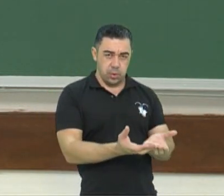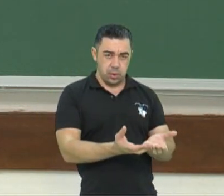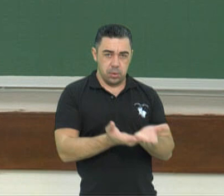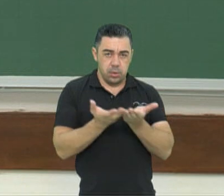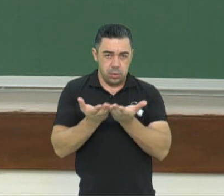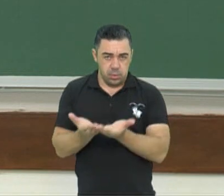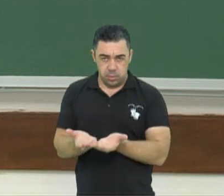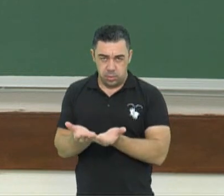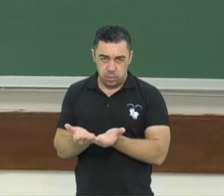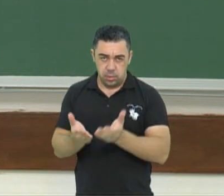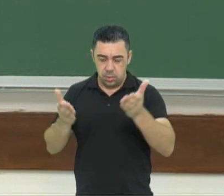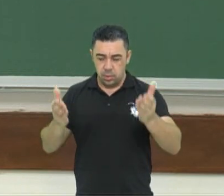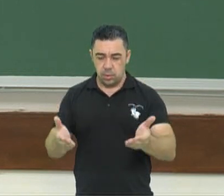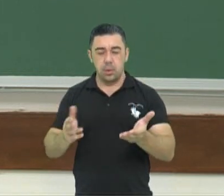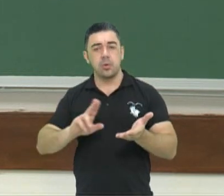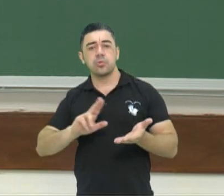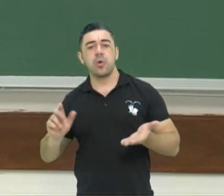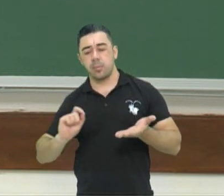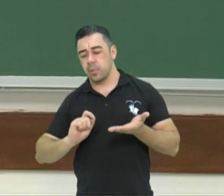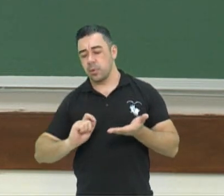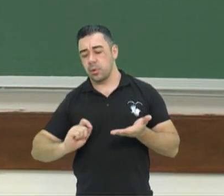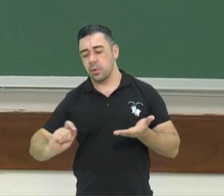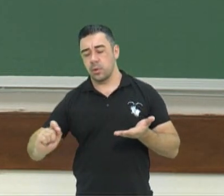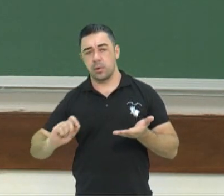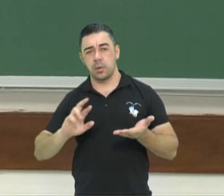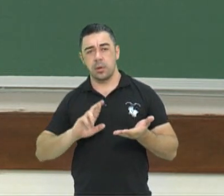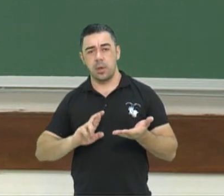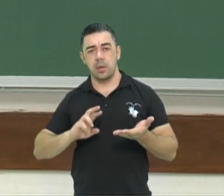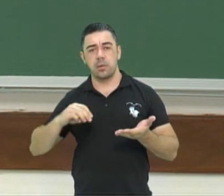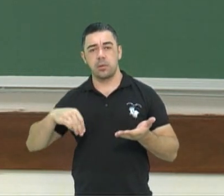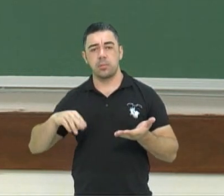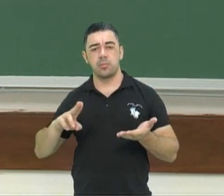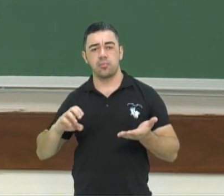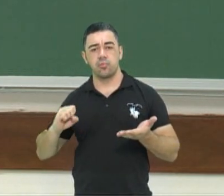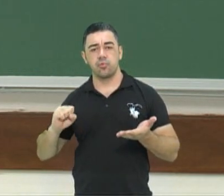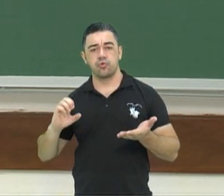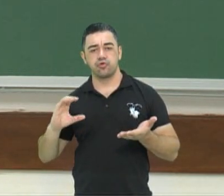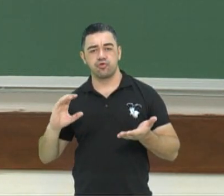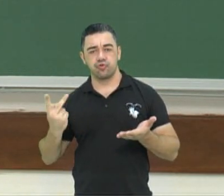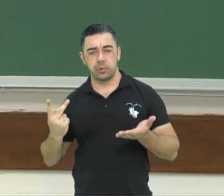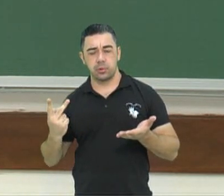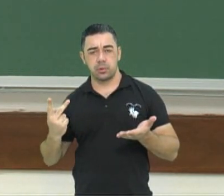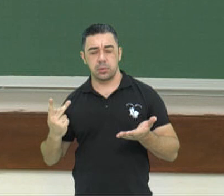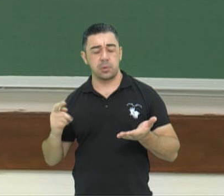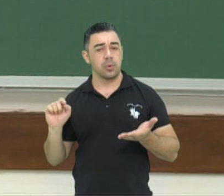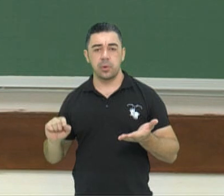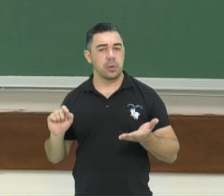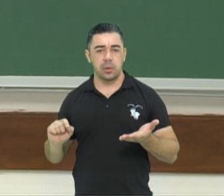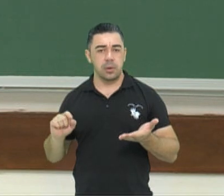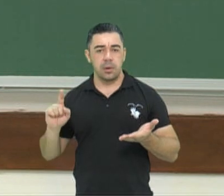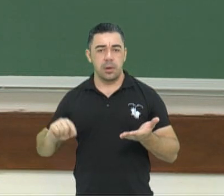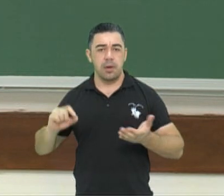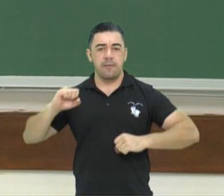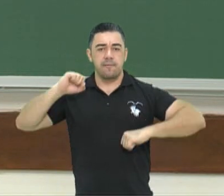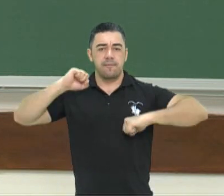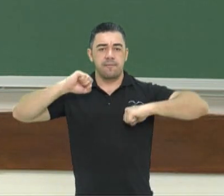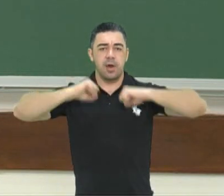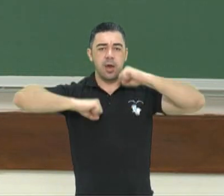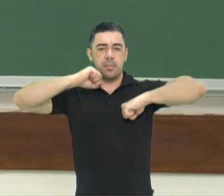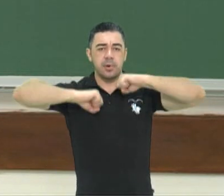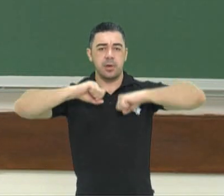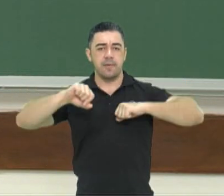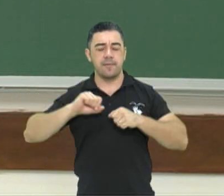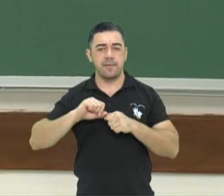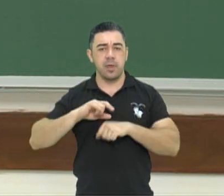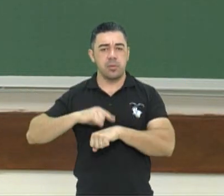coloca em cima de uma bancada e escreve R. Muti. O que acontece? Muti é a fábrica desse urinol. E